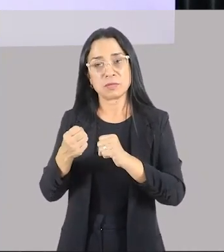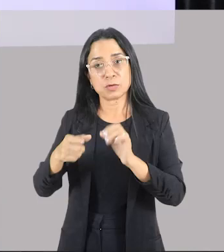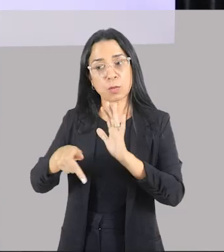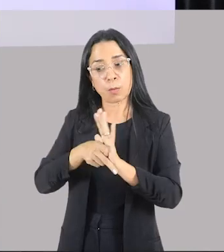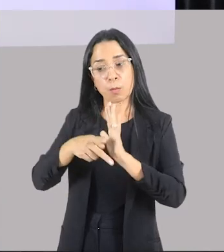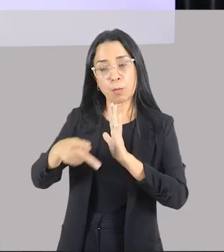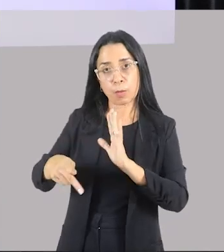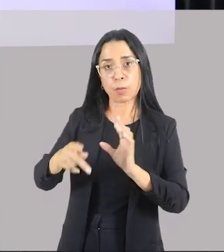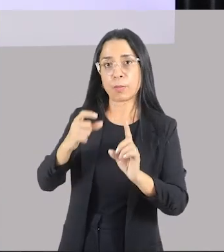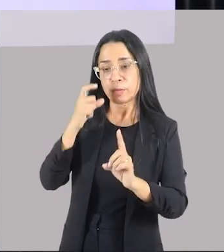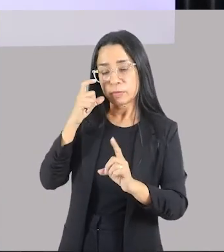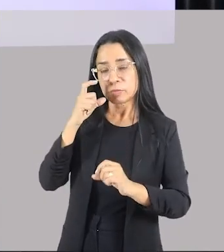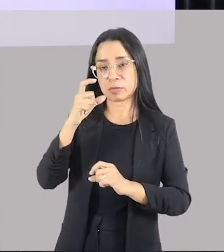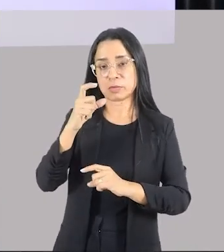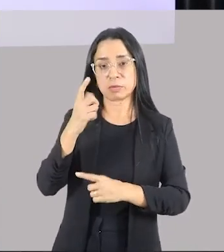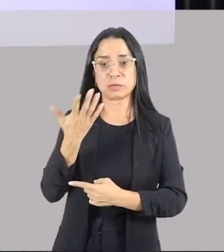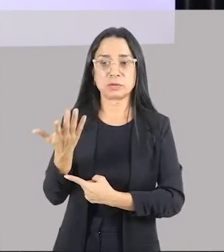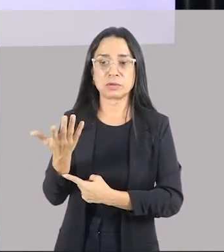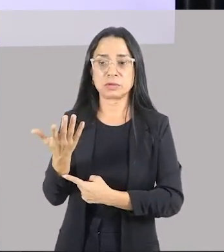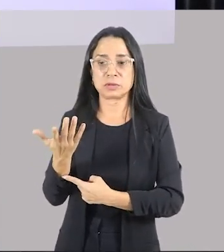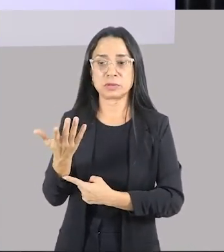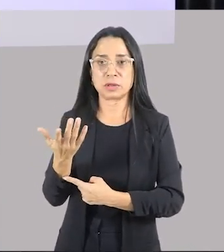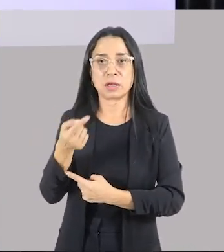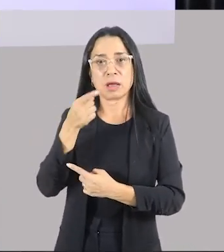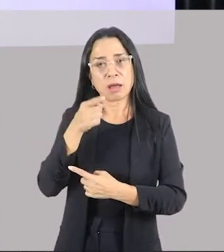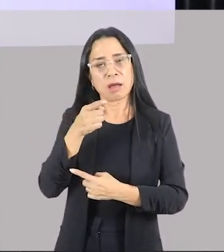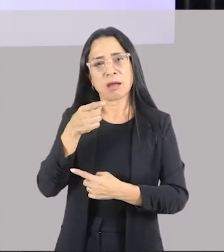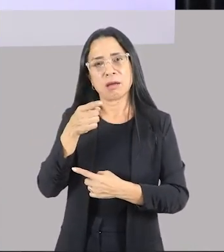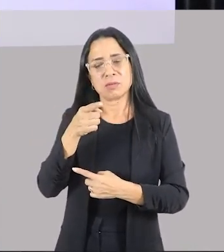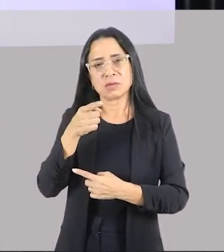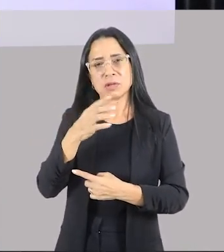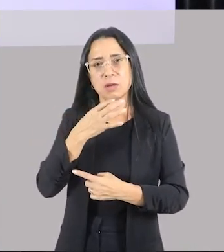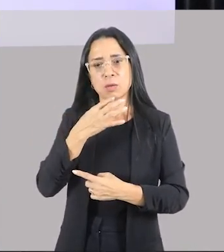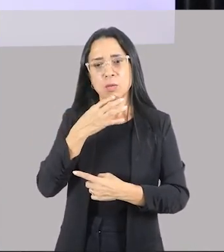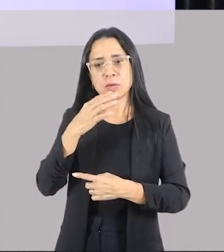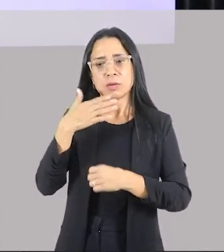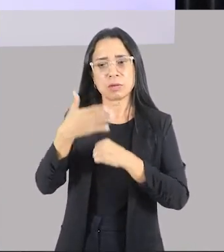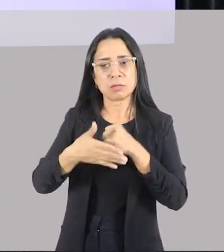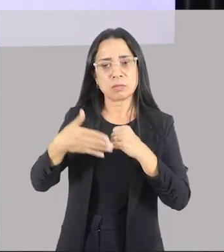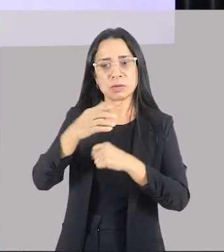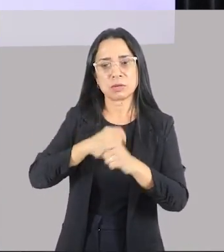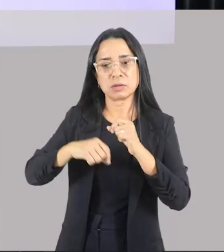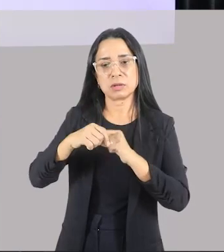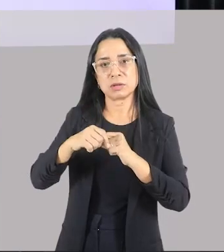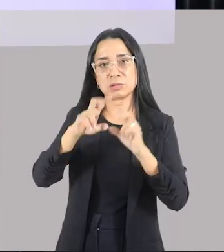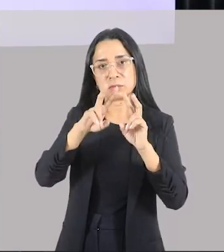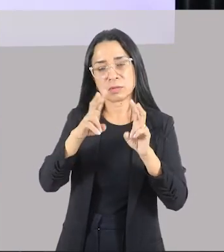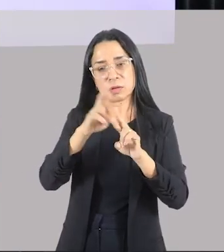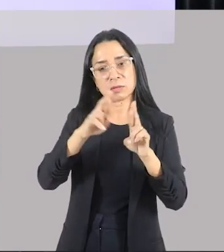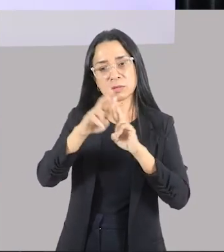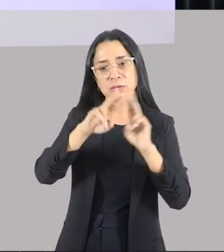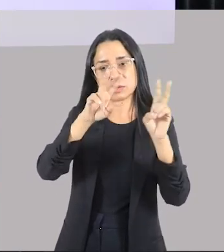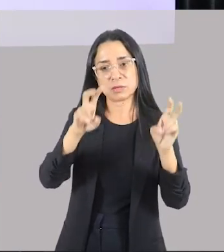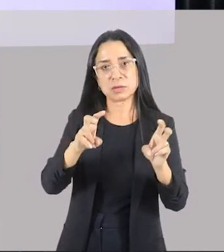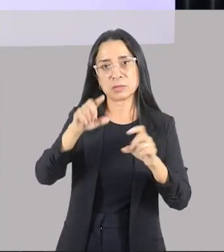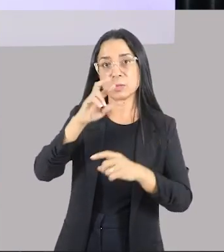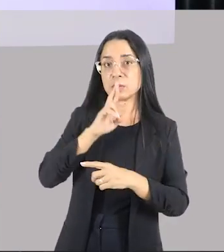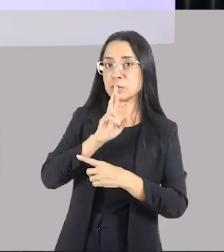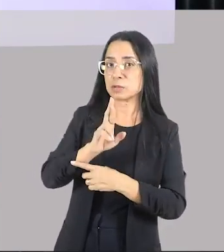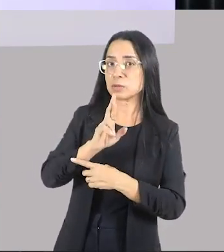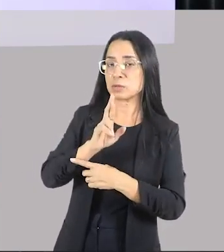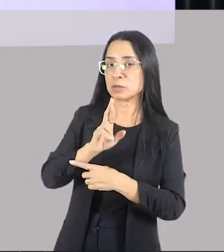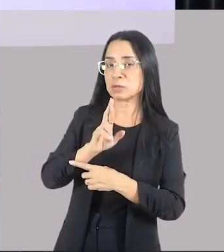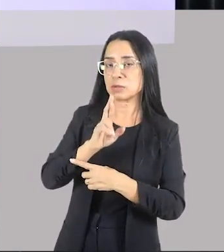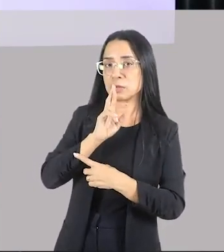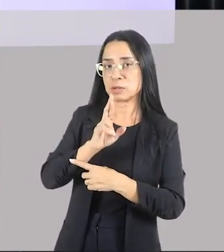a alternativa incorreta. Muito cuidado, gente, quando você for responder uma questão, de verificar o comando, né? É a incorreta. Então, às vezes,